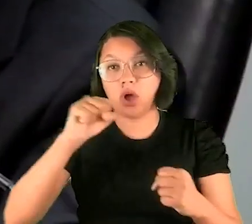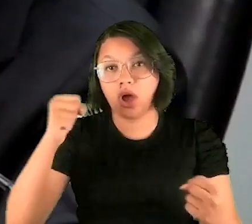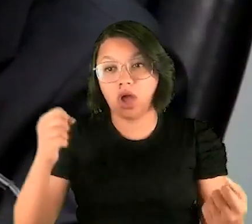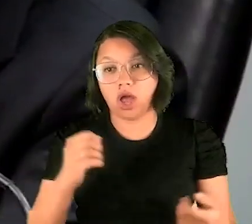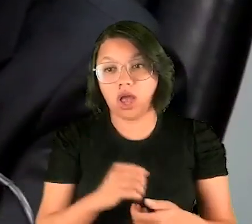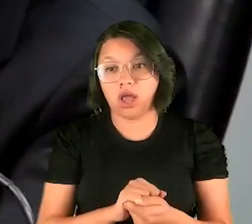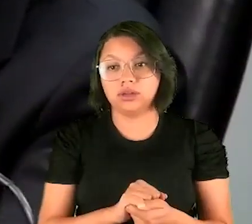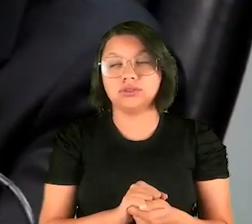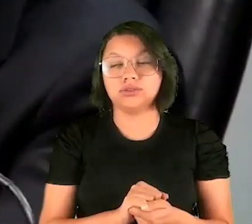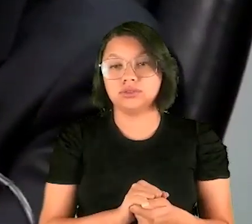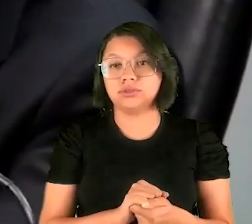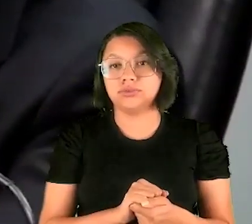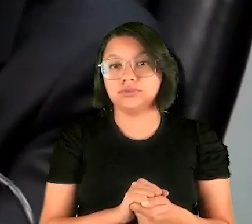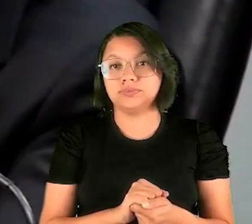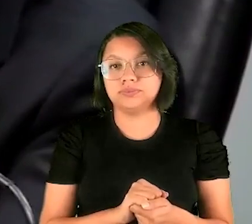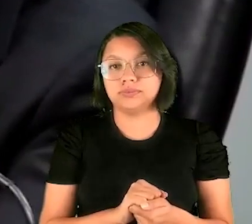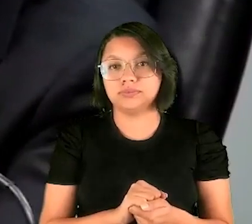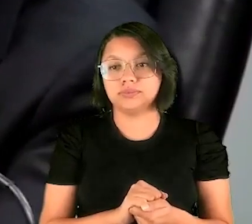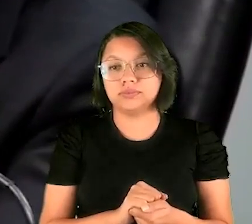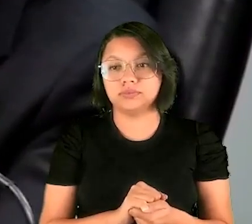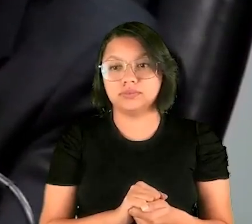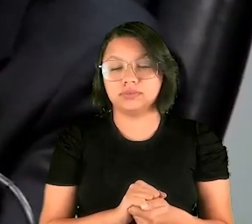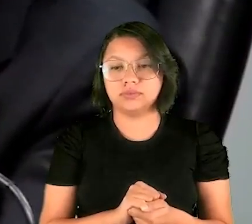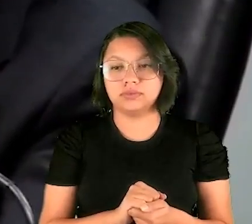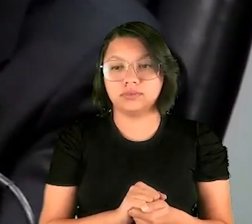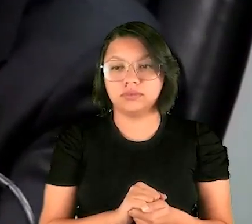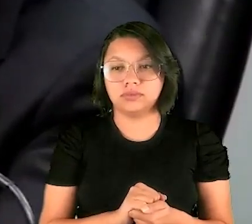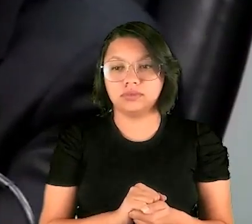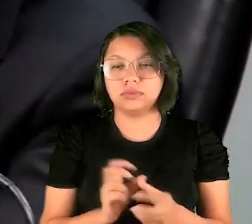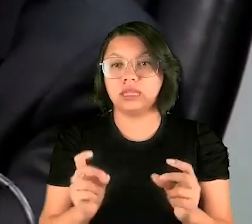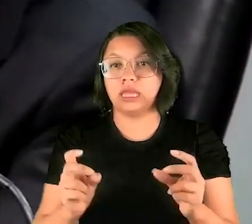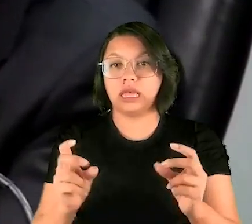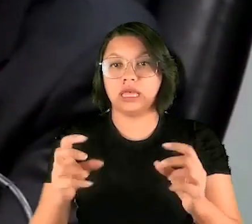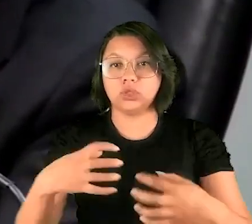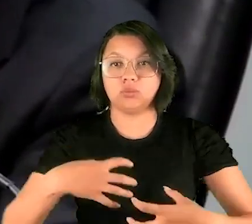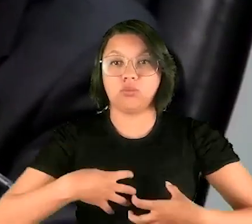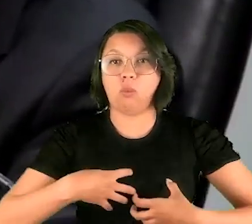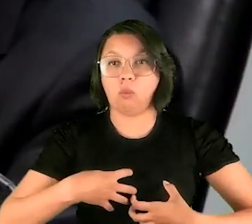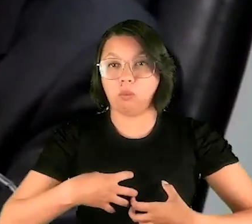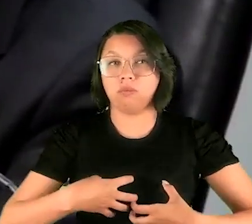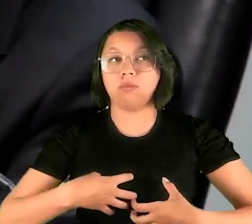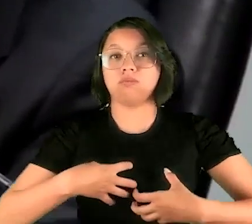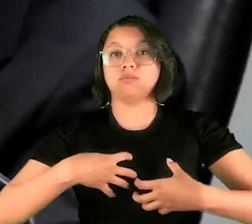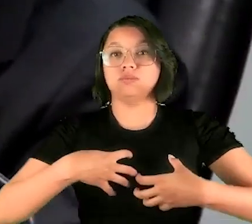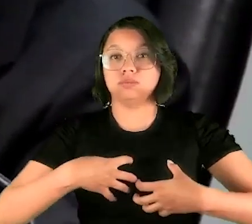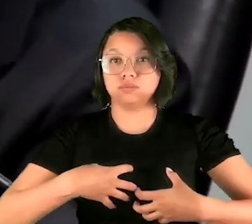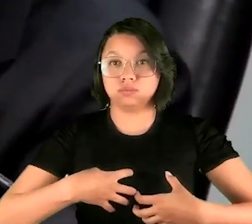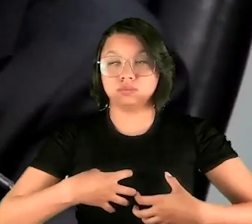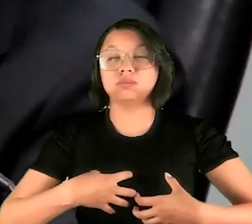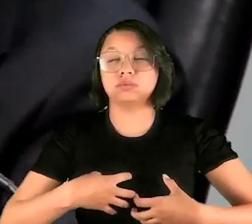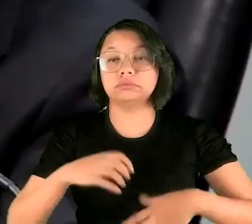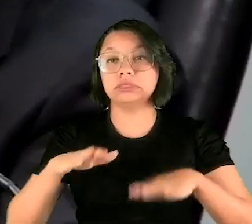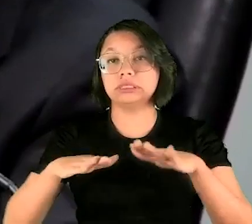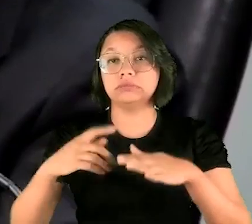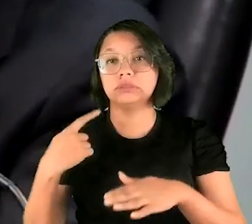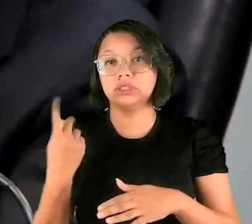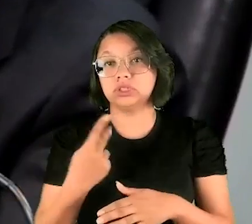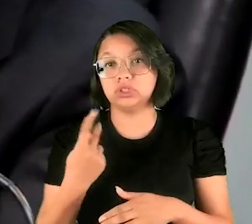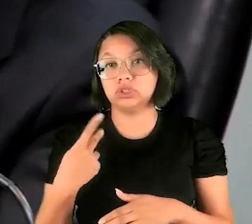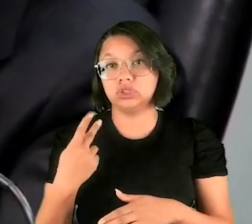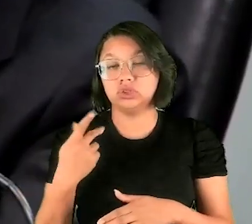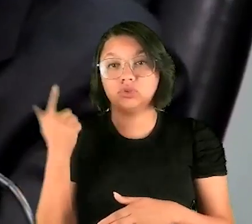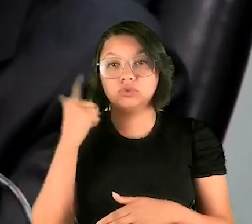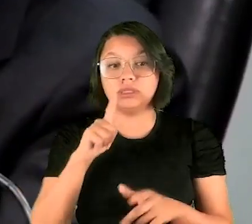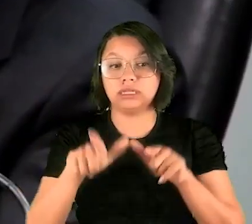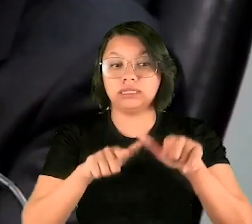de ALK é 1% dos pacientes só, com câncer de pulmão. Então, às vezes a gente consegue